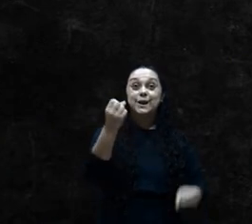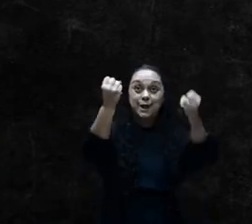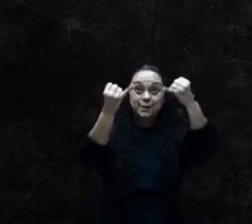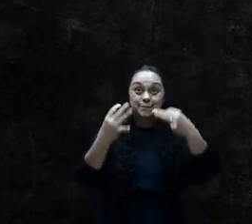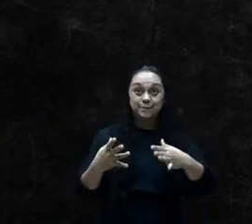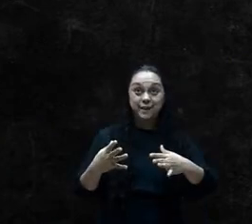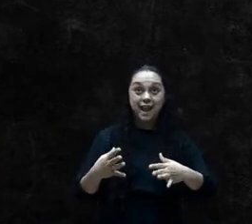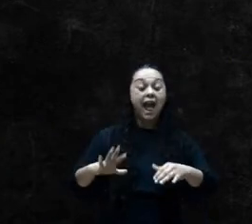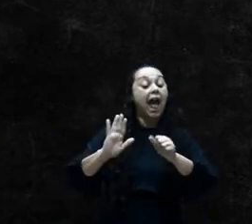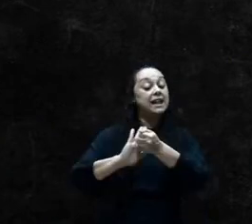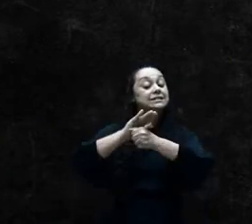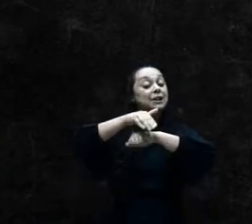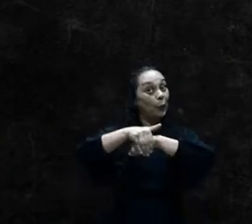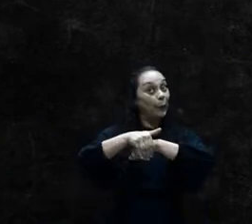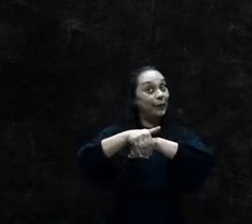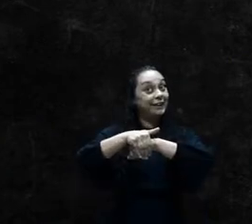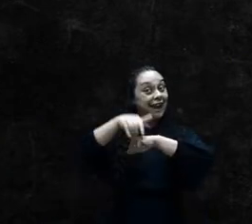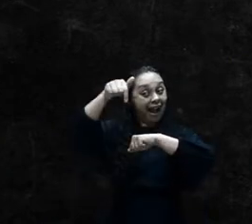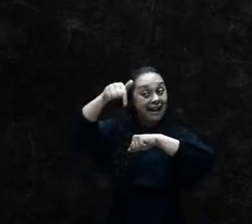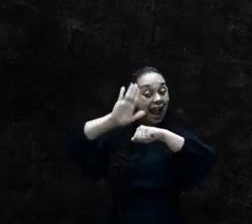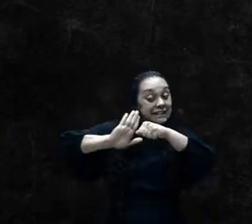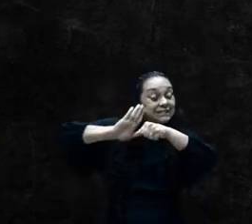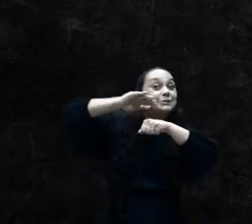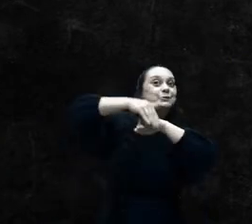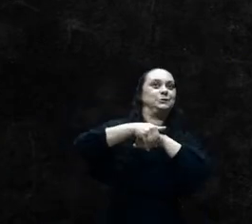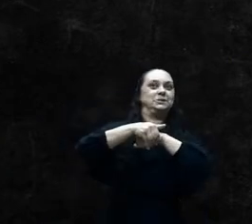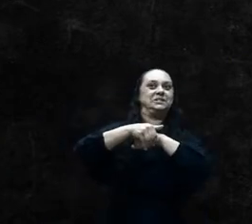noite Aleluia Eita Deus